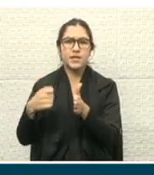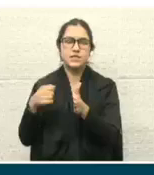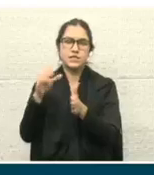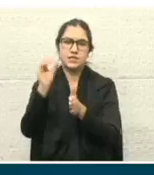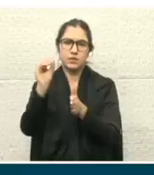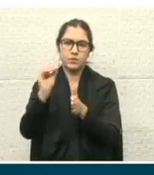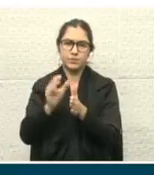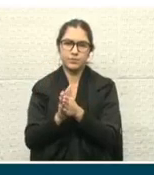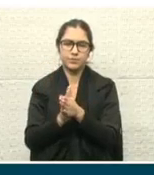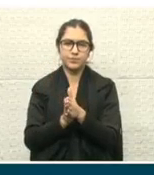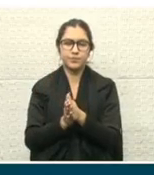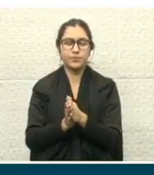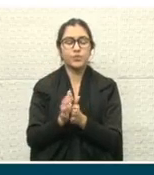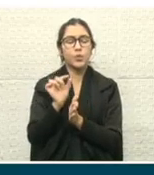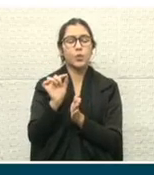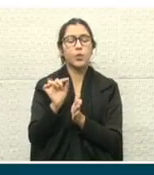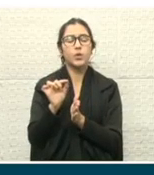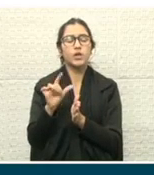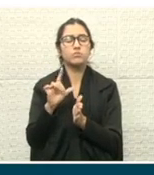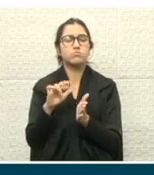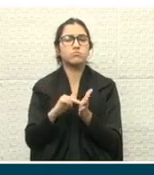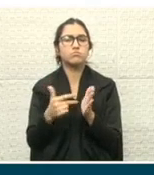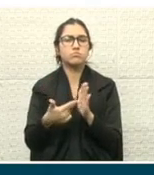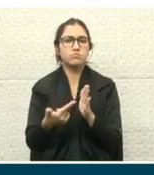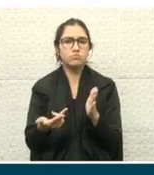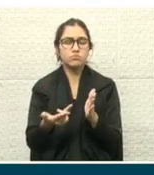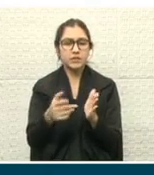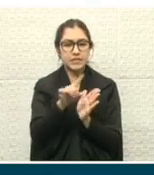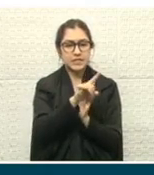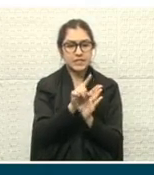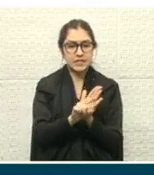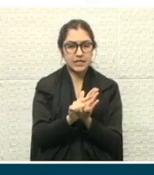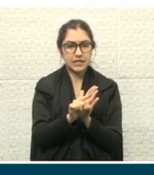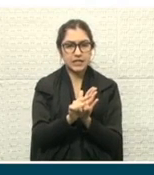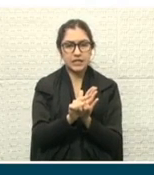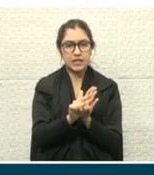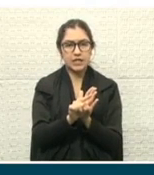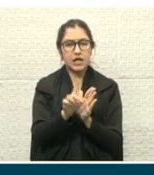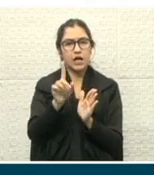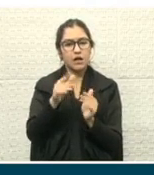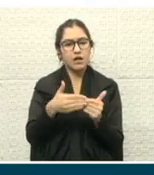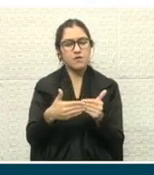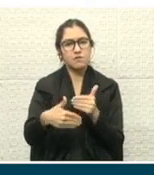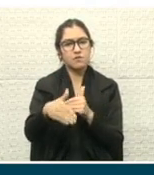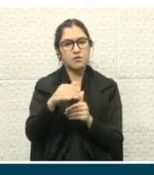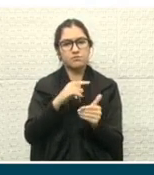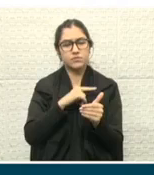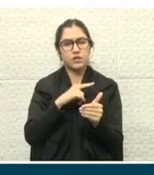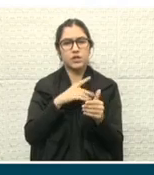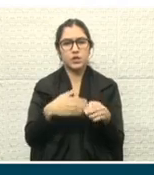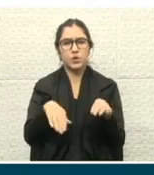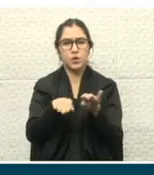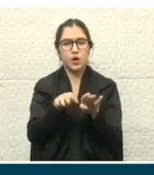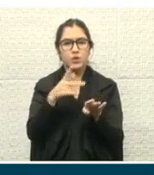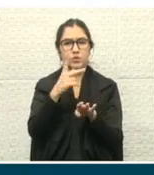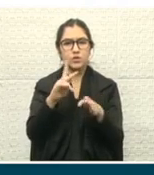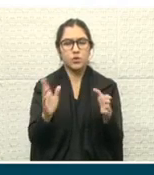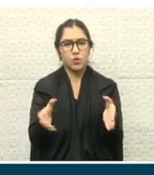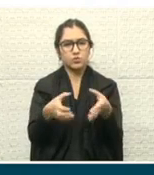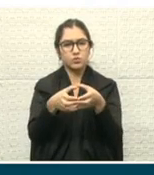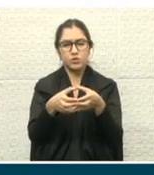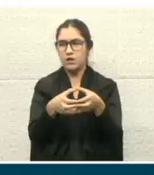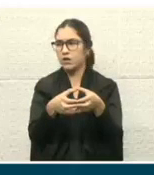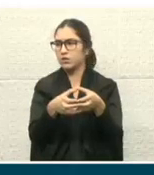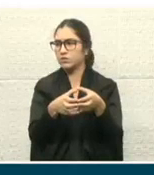ser 0. O que isso implica? Que Z vai ser igual ao seu